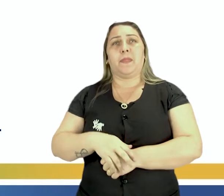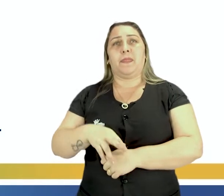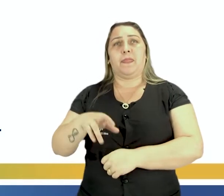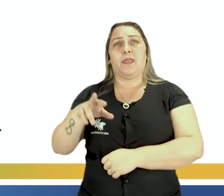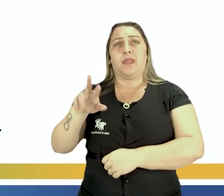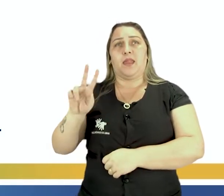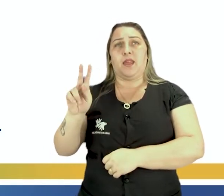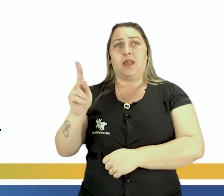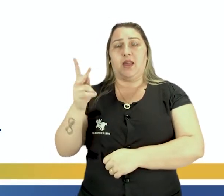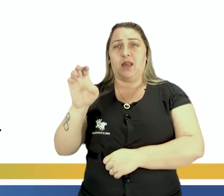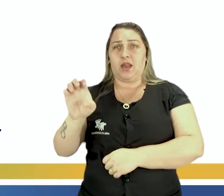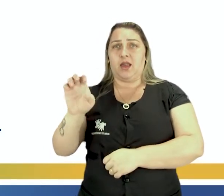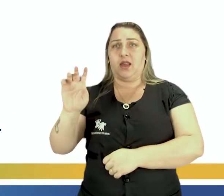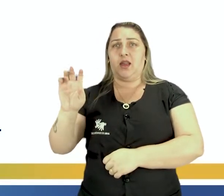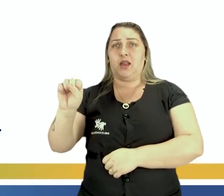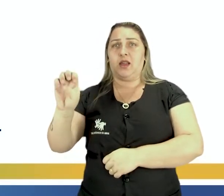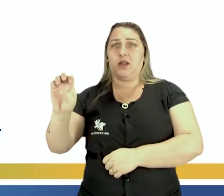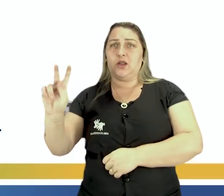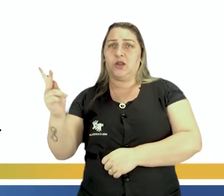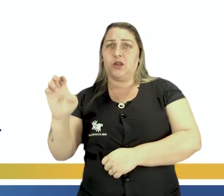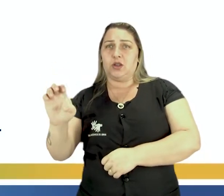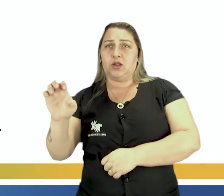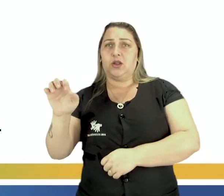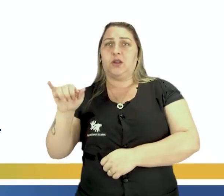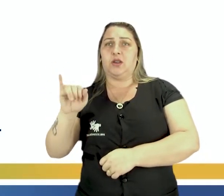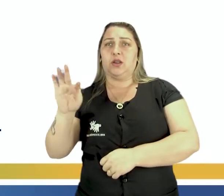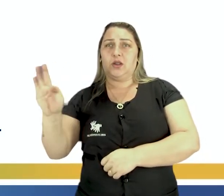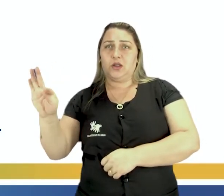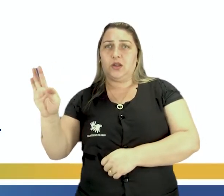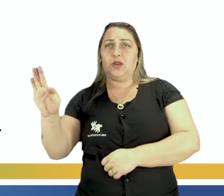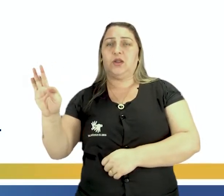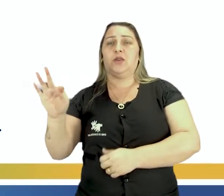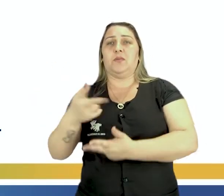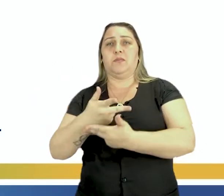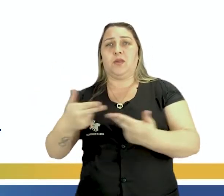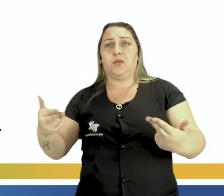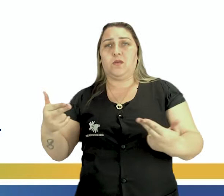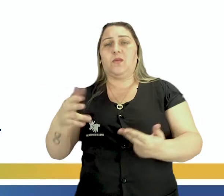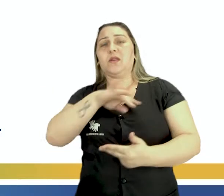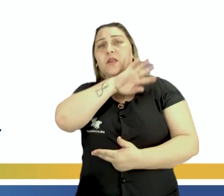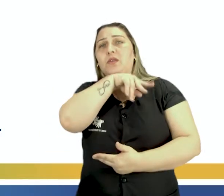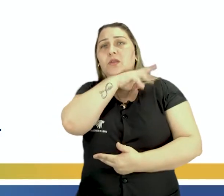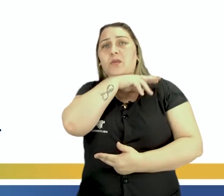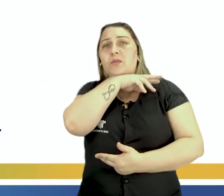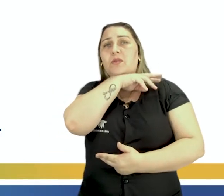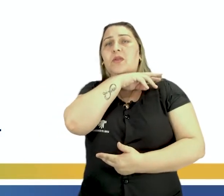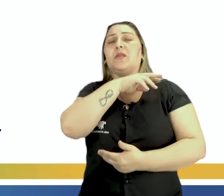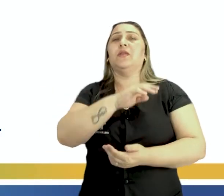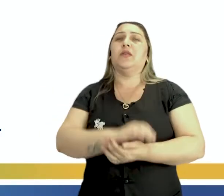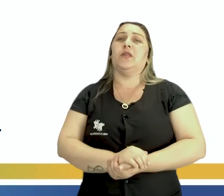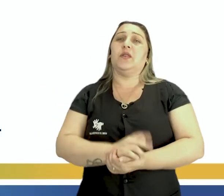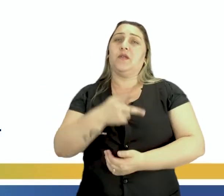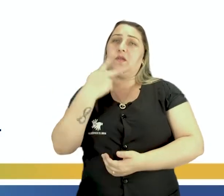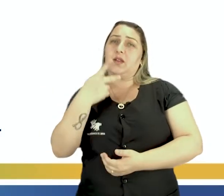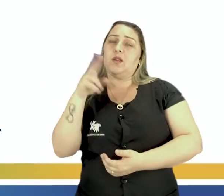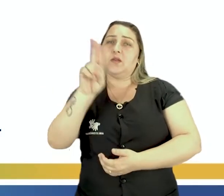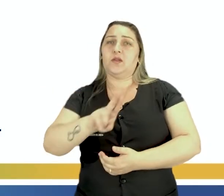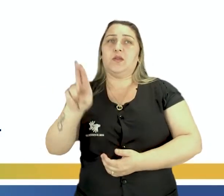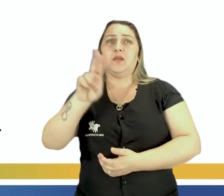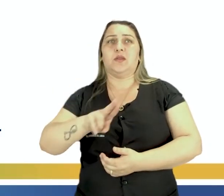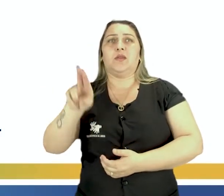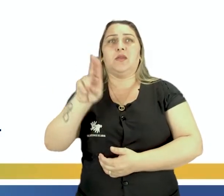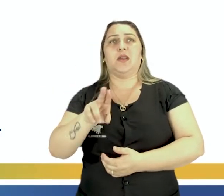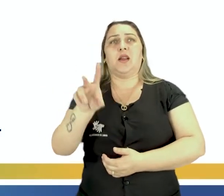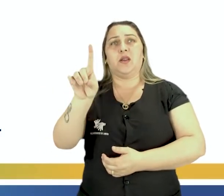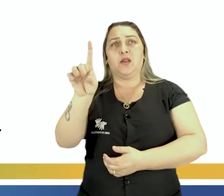e it, ok? Ele, ela e o ele ou ela para animais ou coisas. Então, quando nós falamos sobre essas pessoas, nós vamos usar o